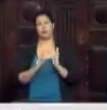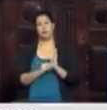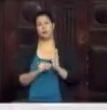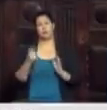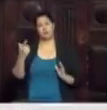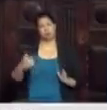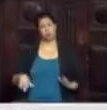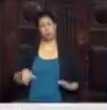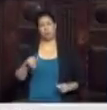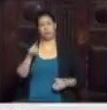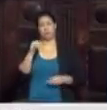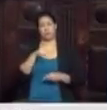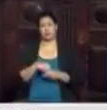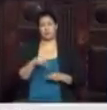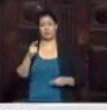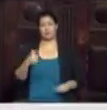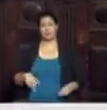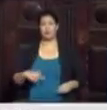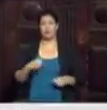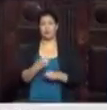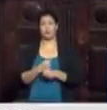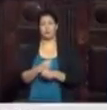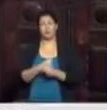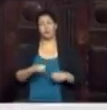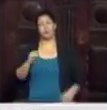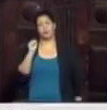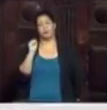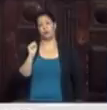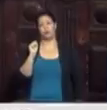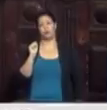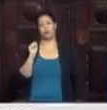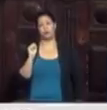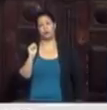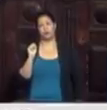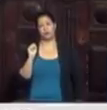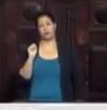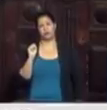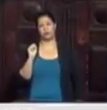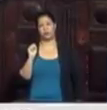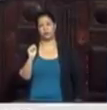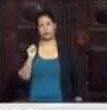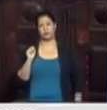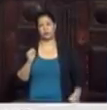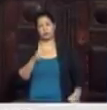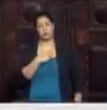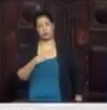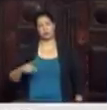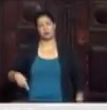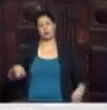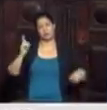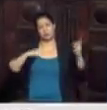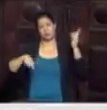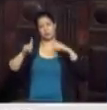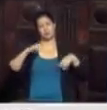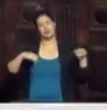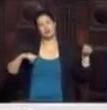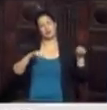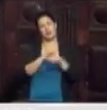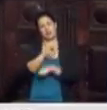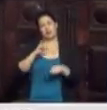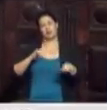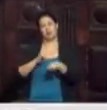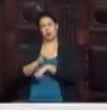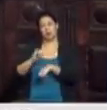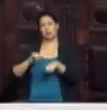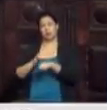reeleição e permaneceu 8 anos traindo os interesses maiores do povo